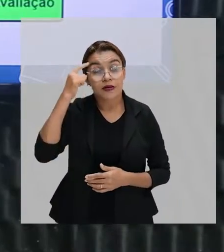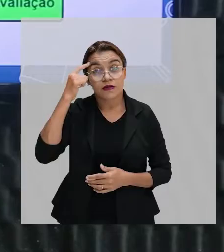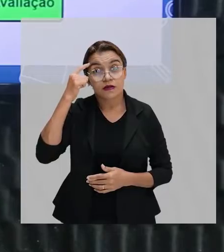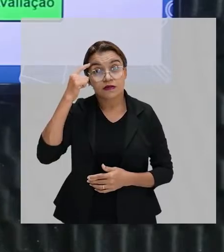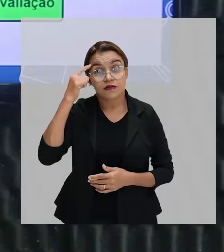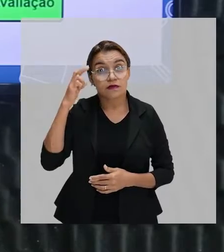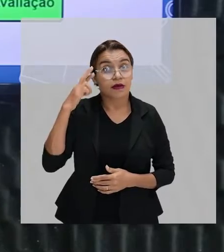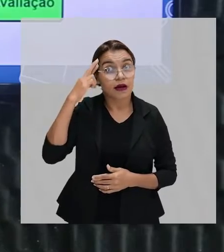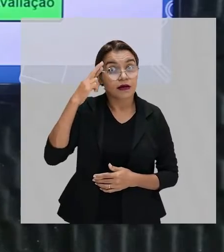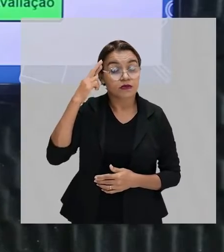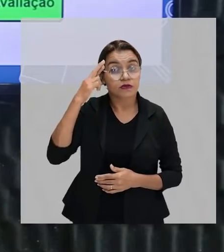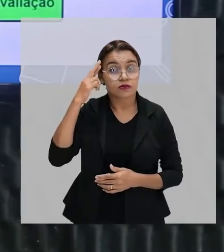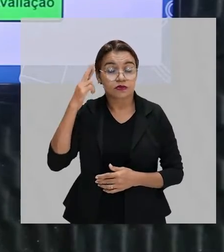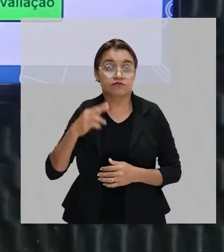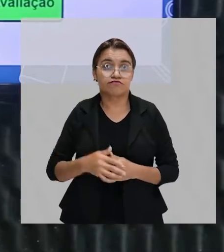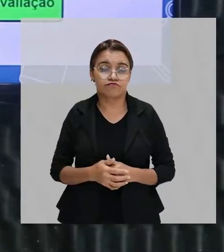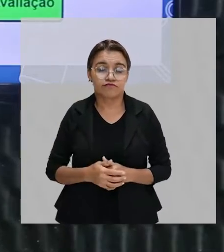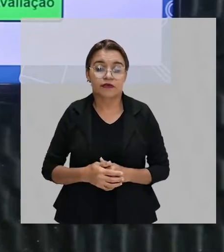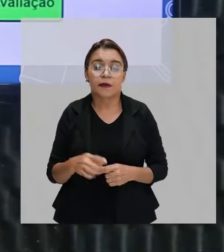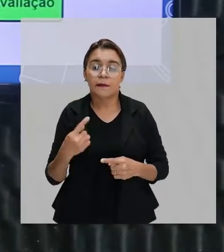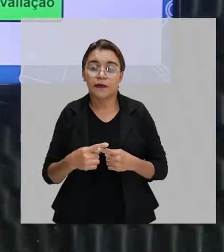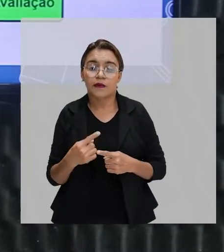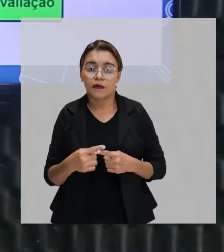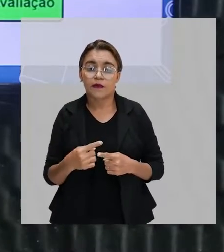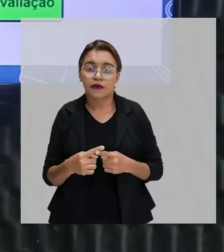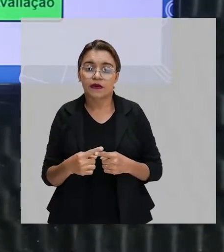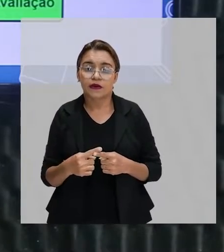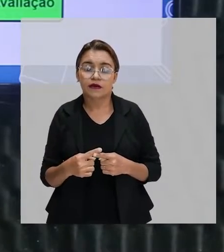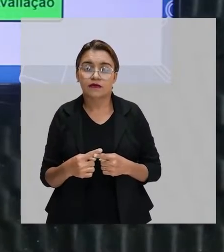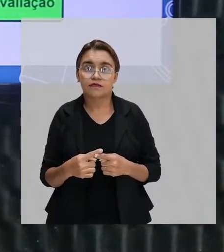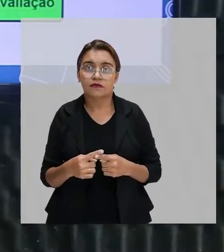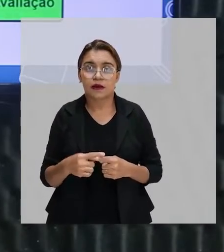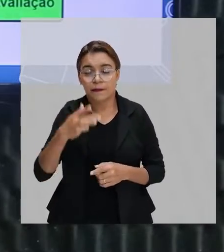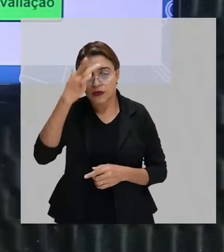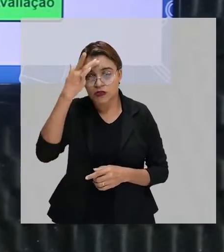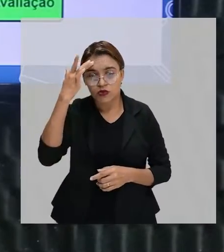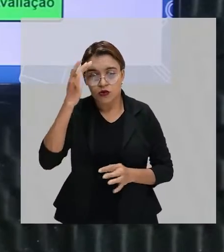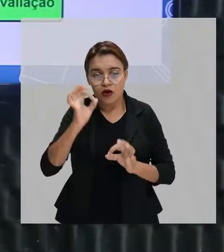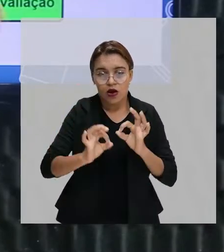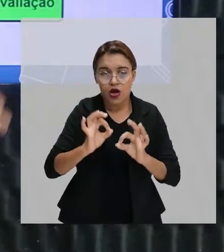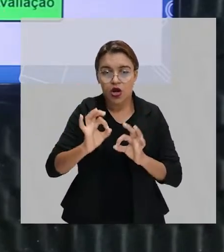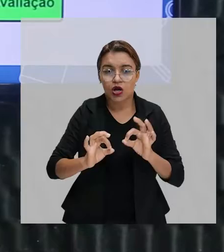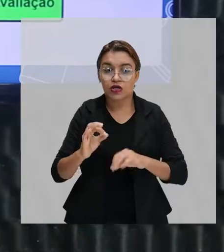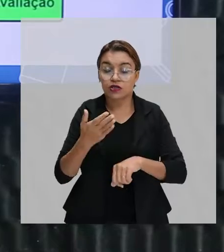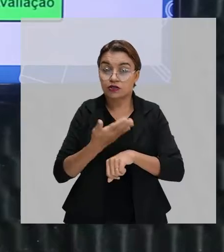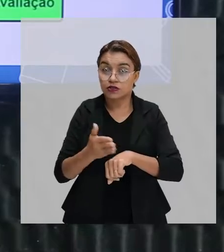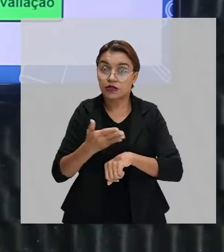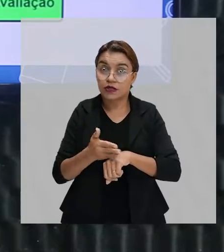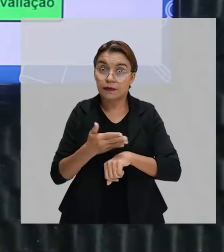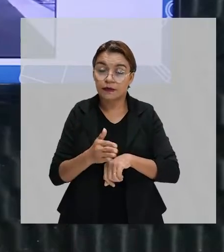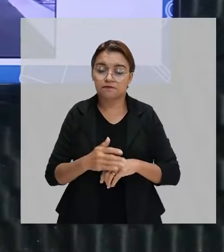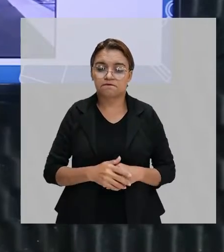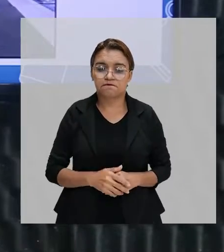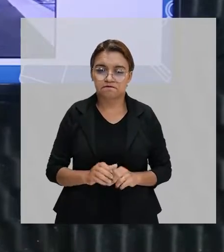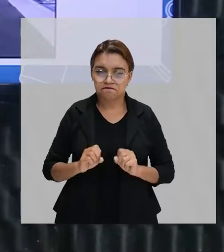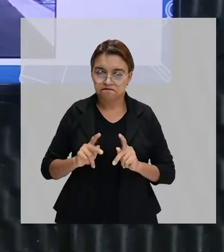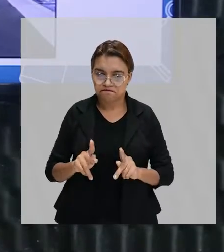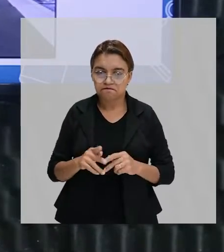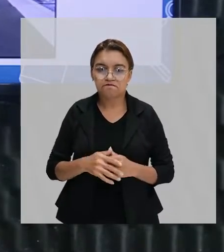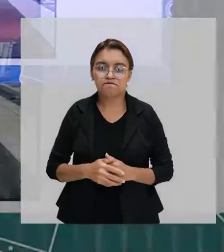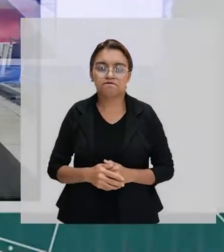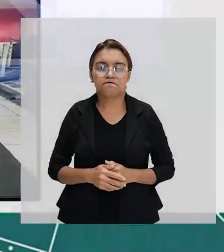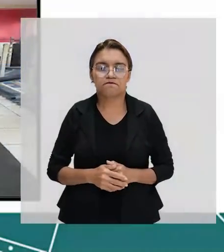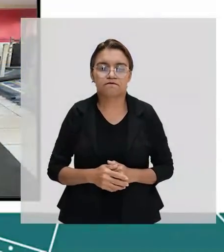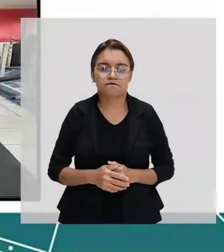racionalizado por quê Porque monta esse treinamento e avaliação que são as coletas de dados